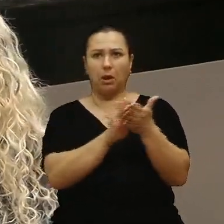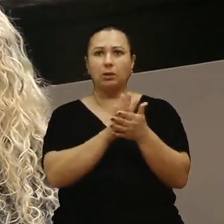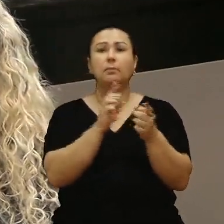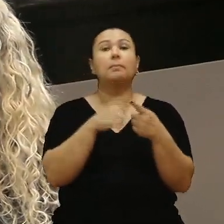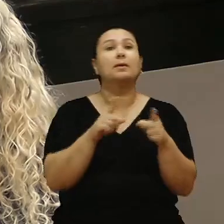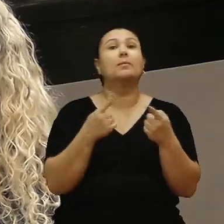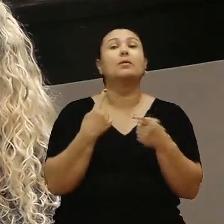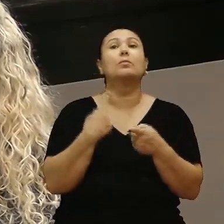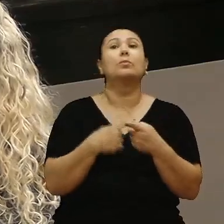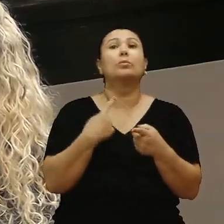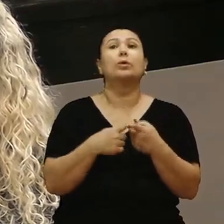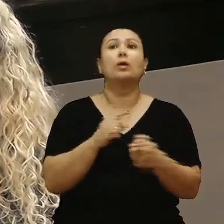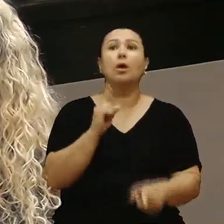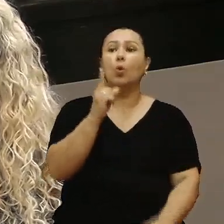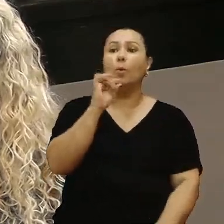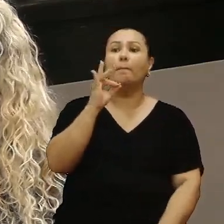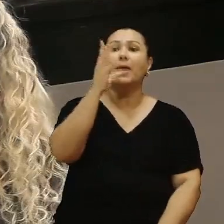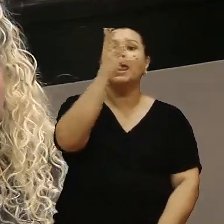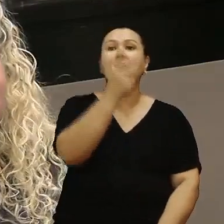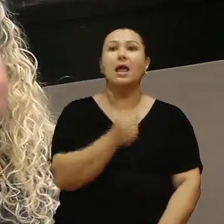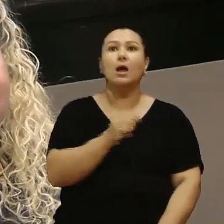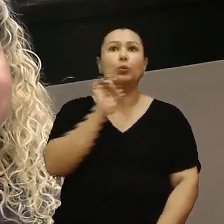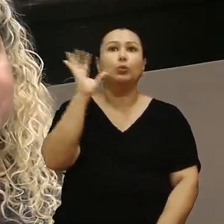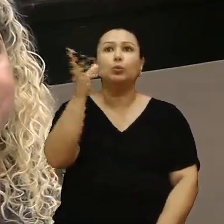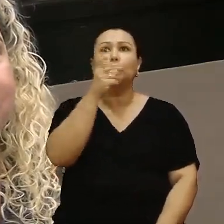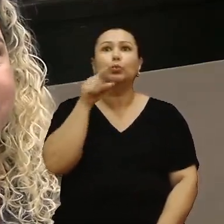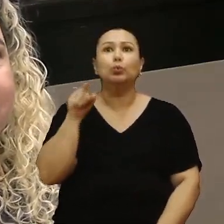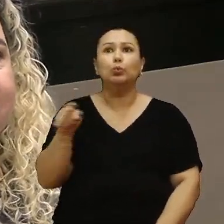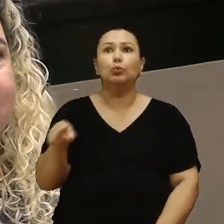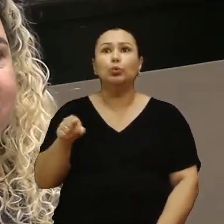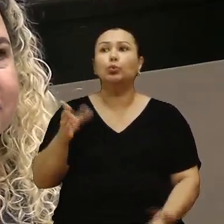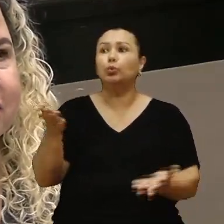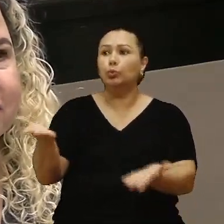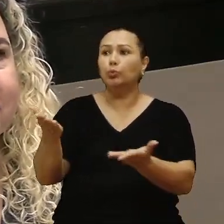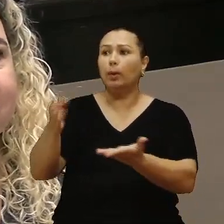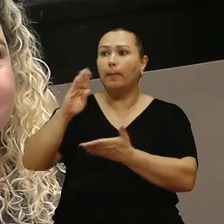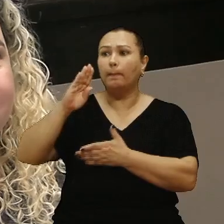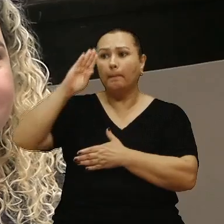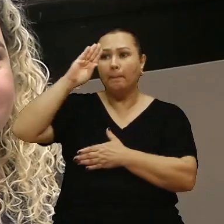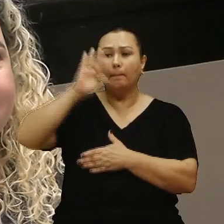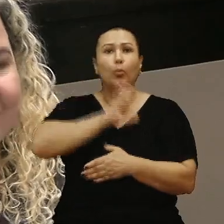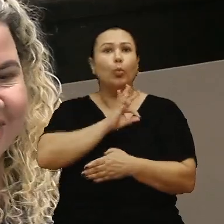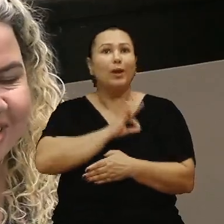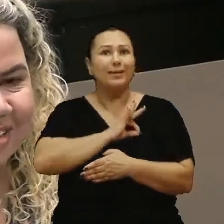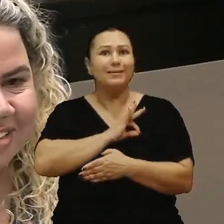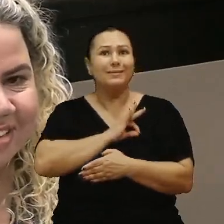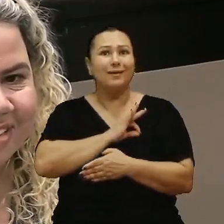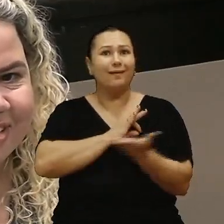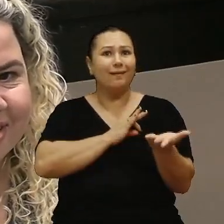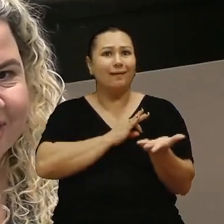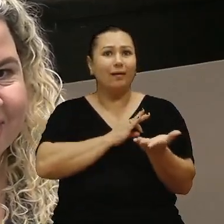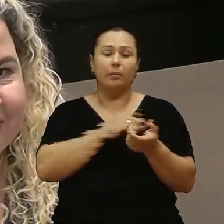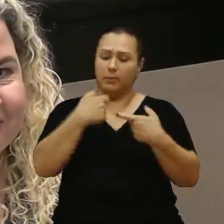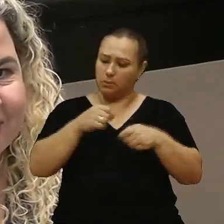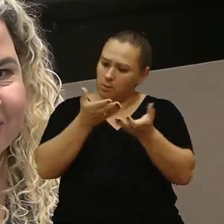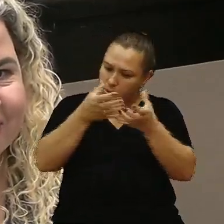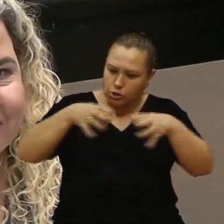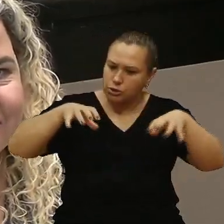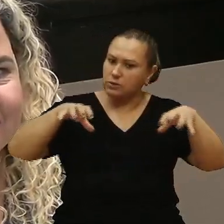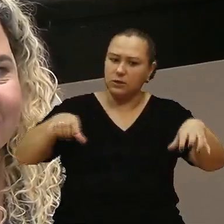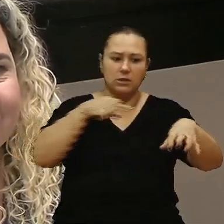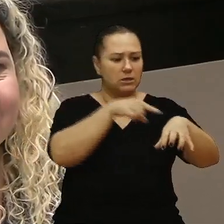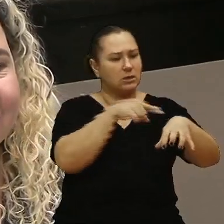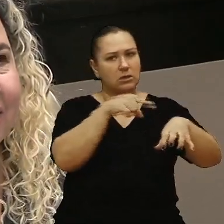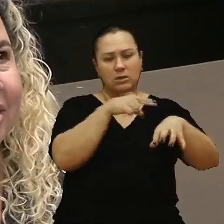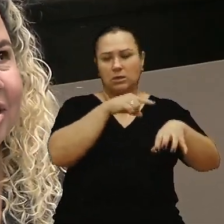que 1 milhão e pouco vai só para a Brigada? Eu queria também esse dinheiro, uma parte para a Guarda Municipal. Não tirar da Brigada Militar, mas de um outro local e